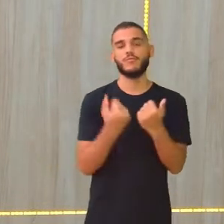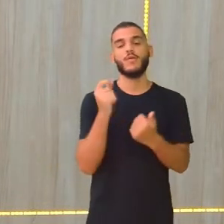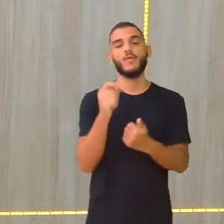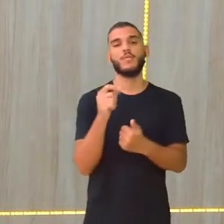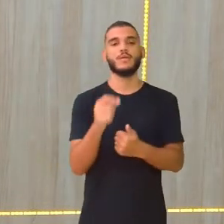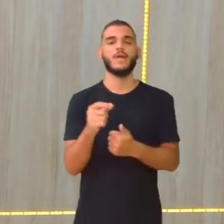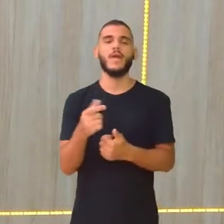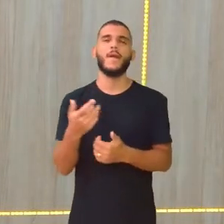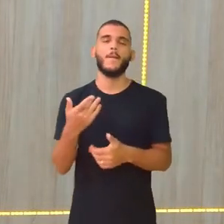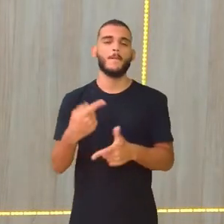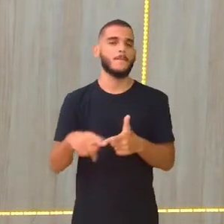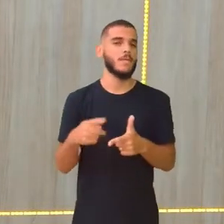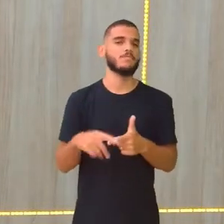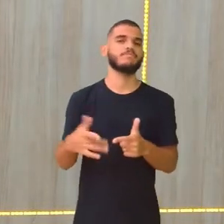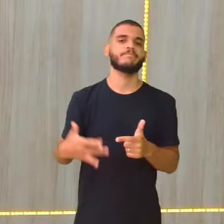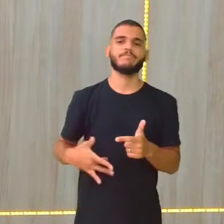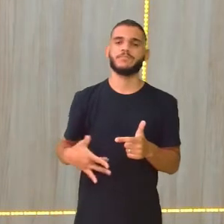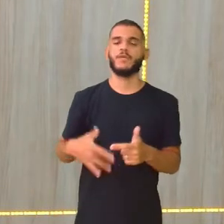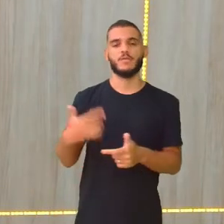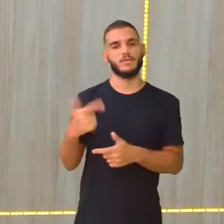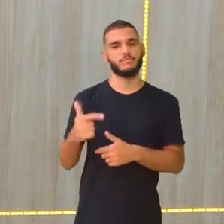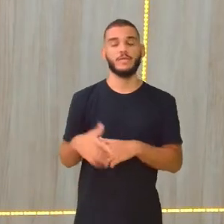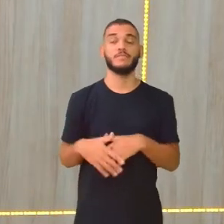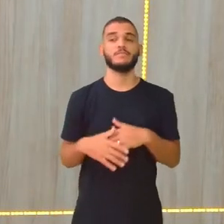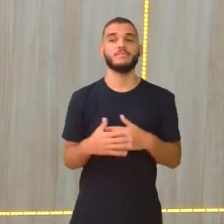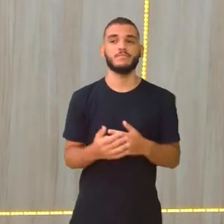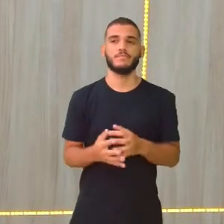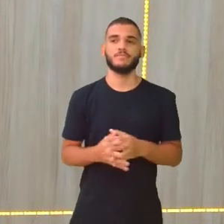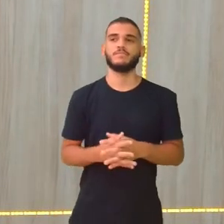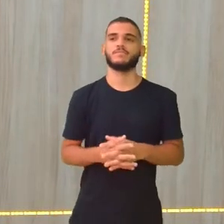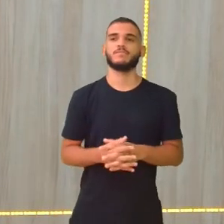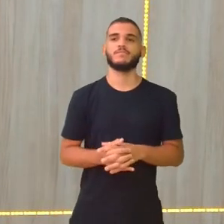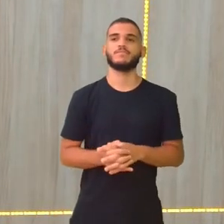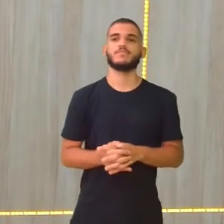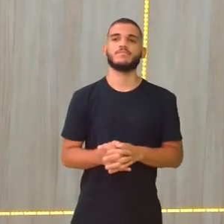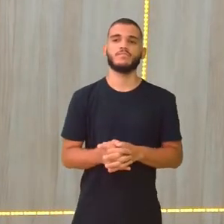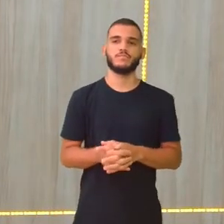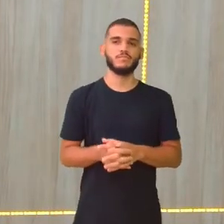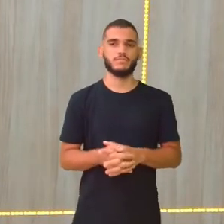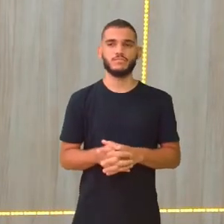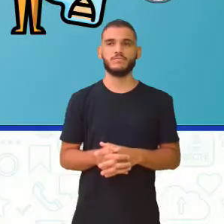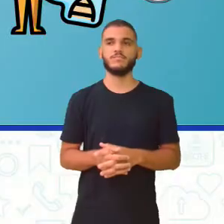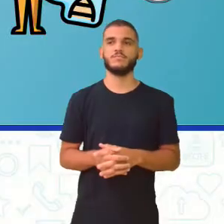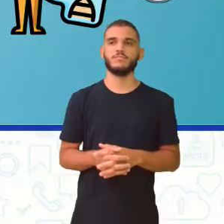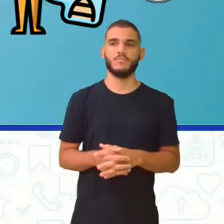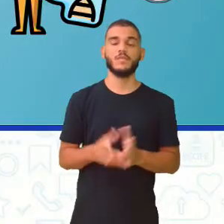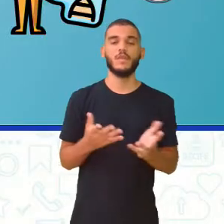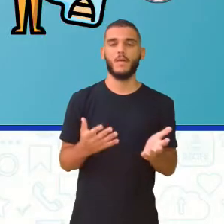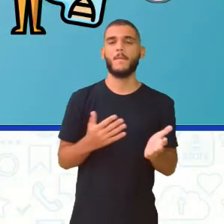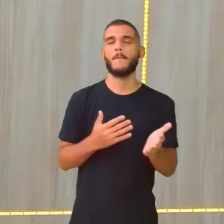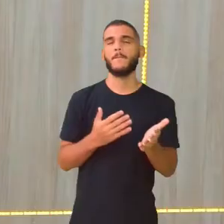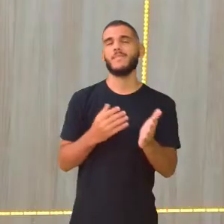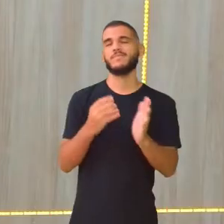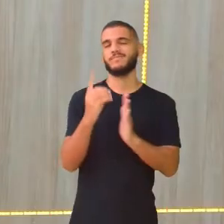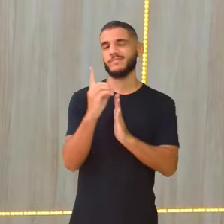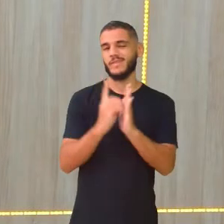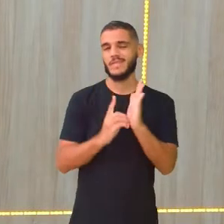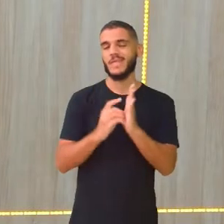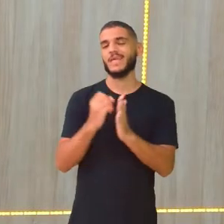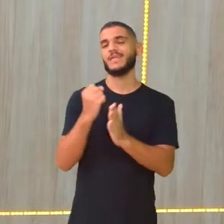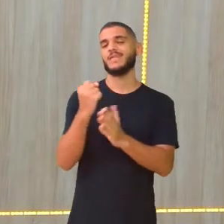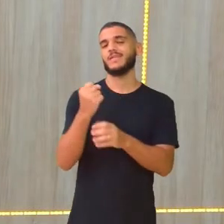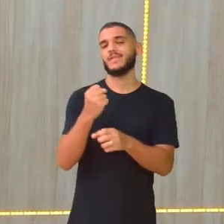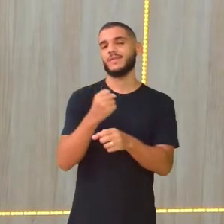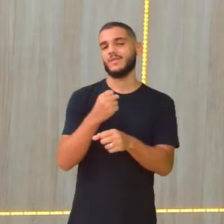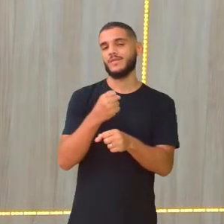ele precisa. E aqui eu vou apontar para vocês que, até a década de 80, a